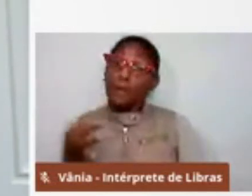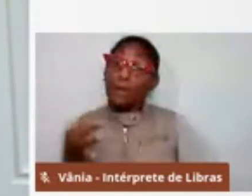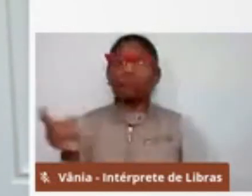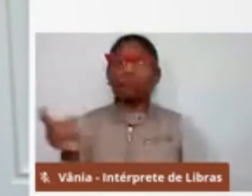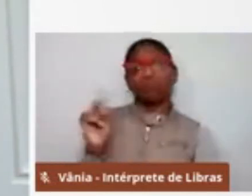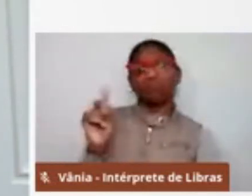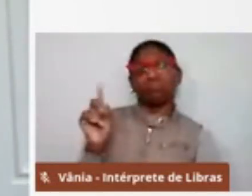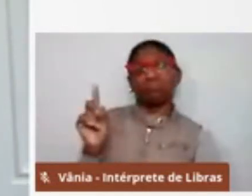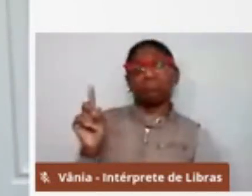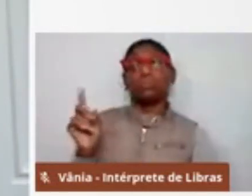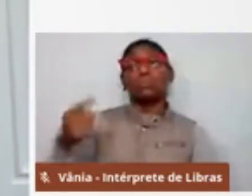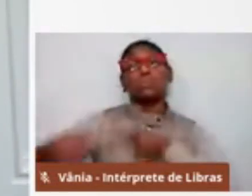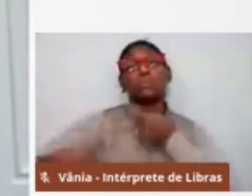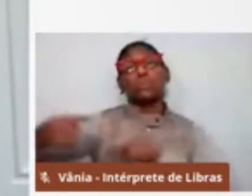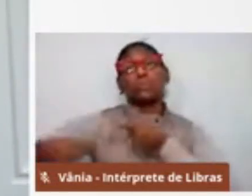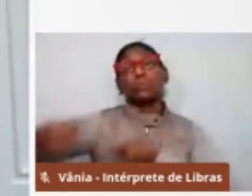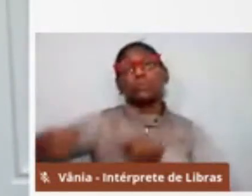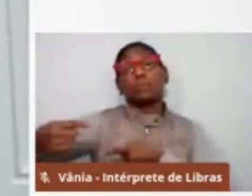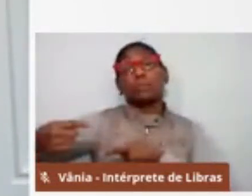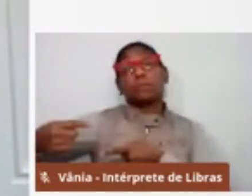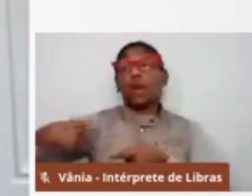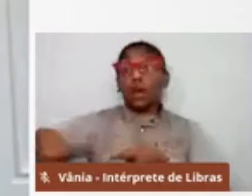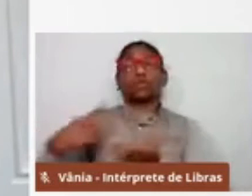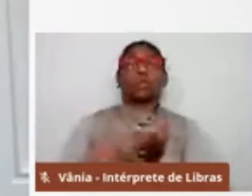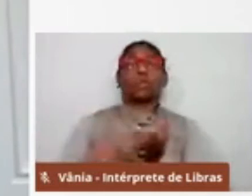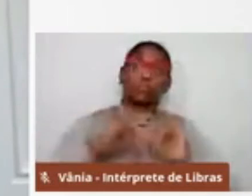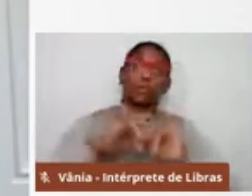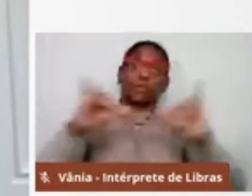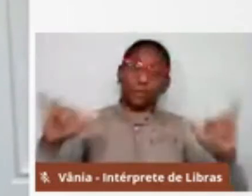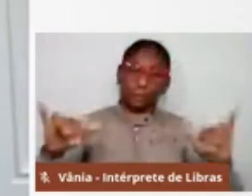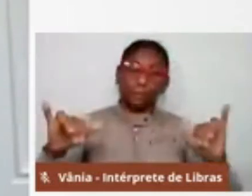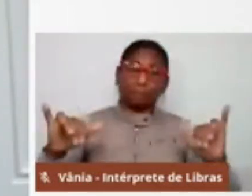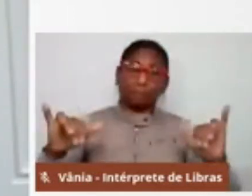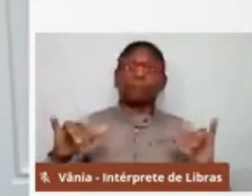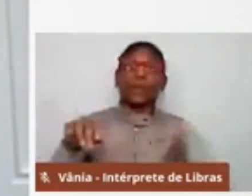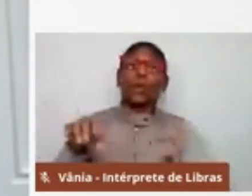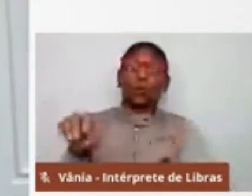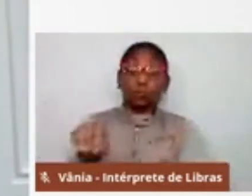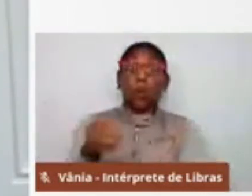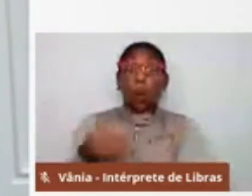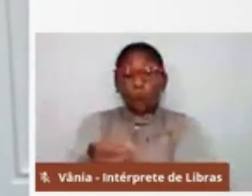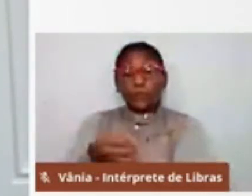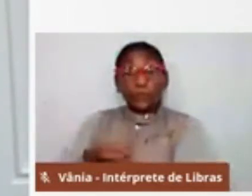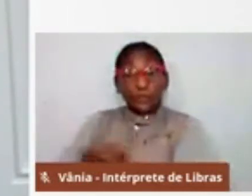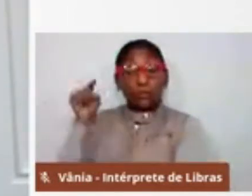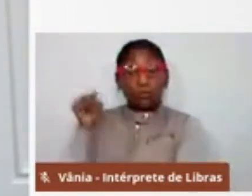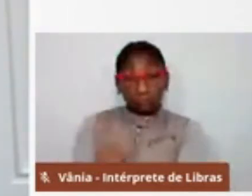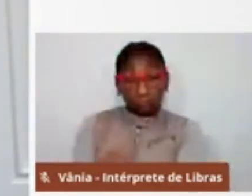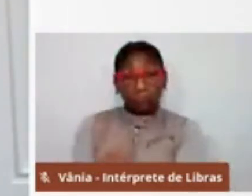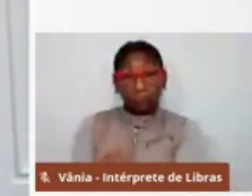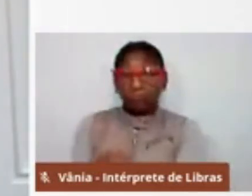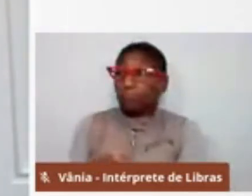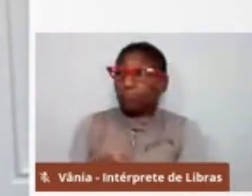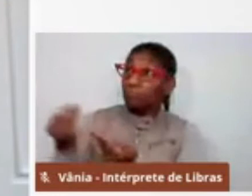o que ficou consagrado naquela reunião é o que nós estamos encaminhando. Um expediente, um ofício que mandei hoje para a